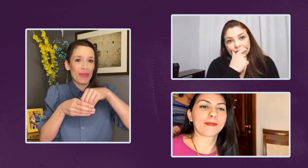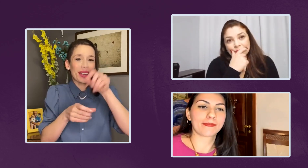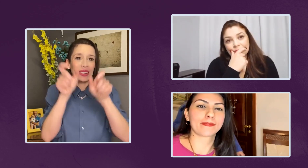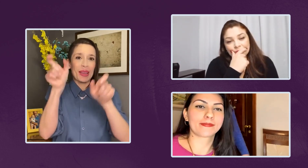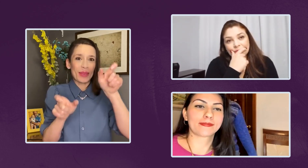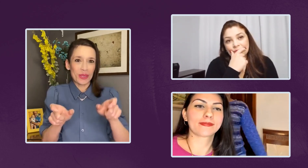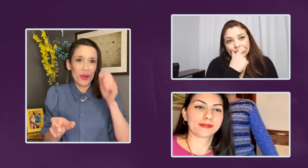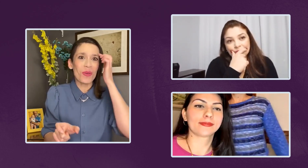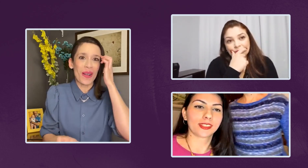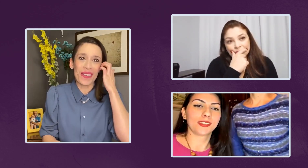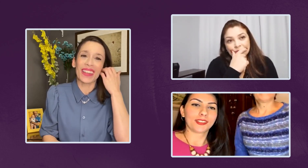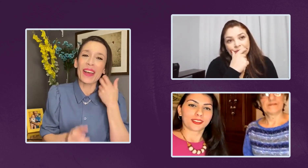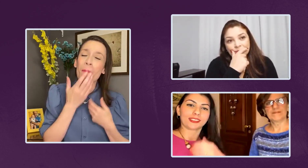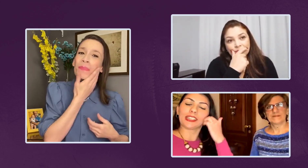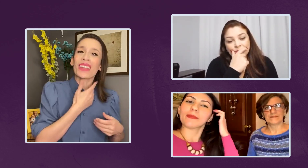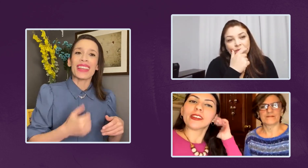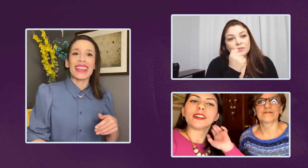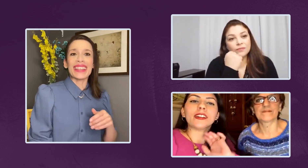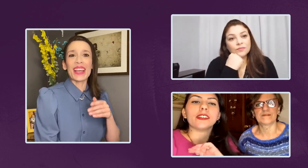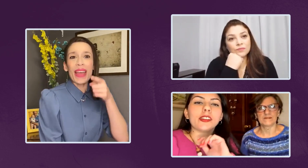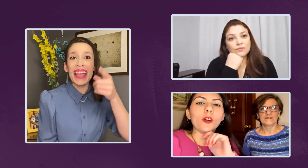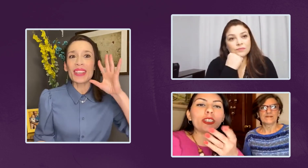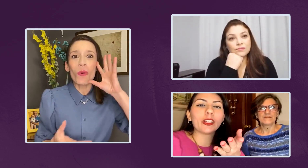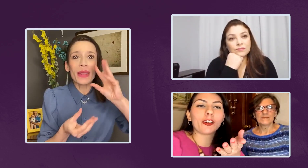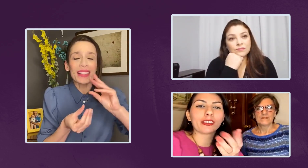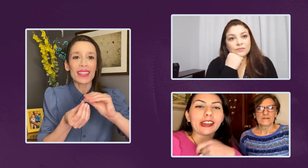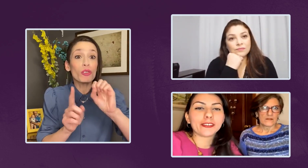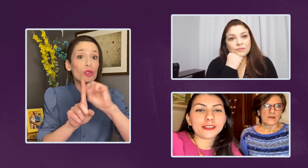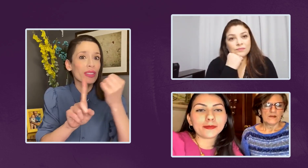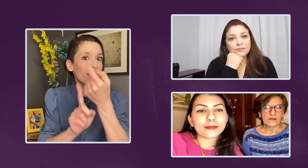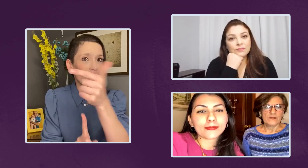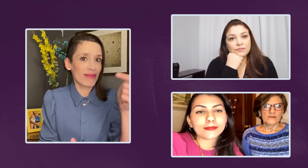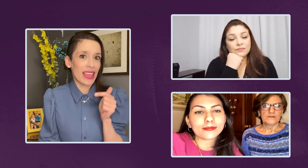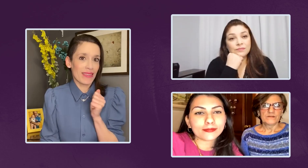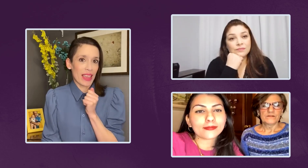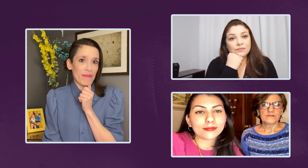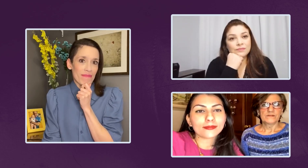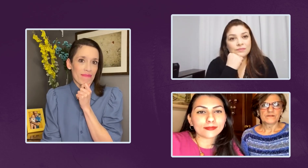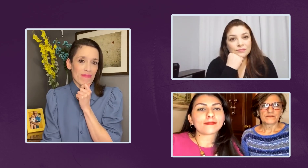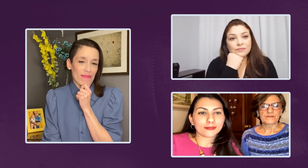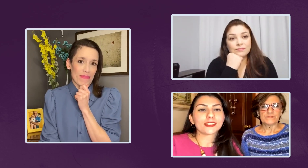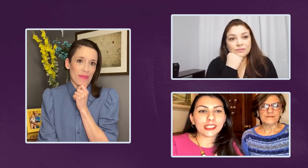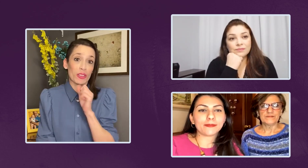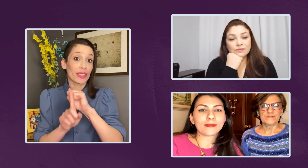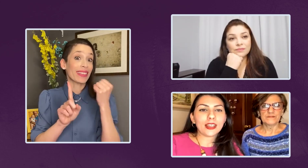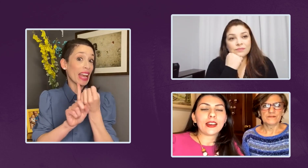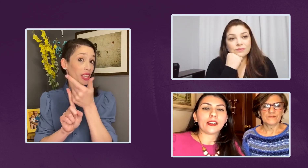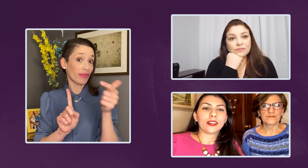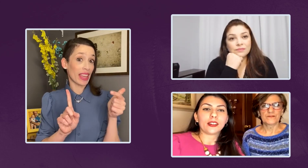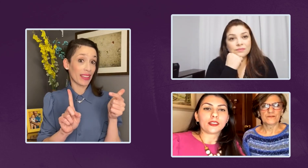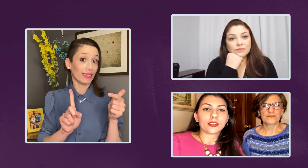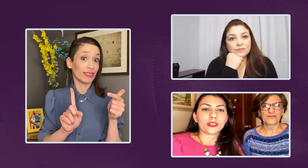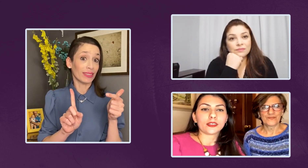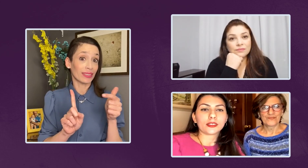faz parte da pessoa, né? Sim. Então, é essa compreensão que o social não tem, né? Sim. A sociedade